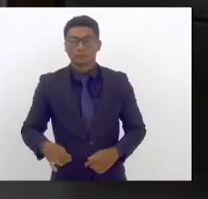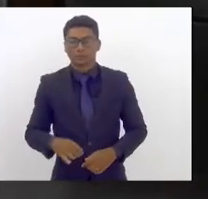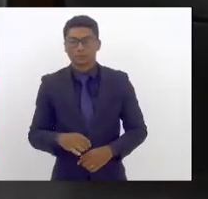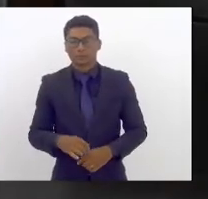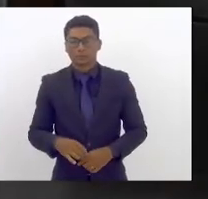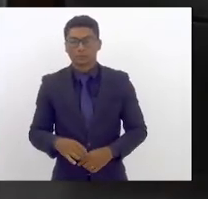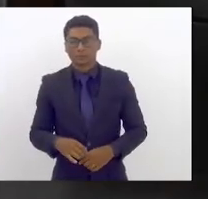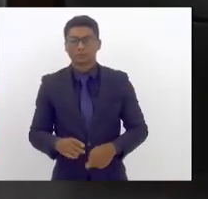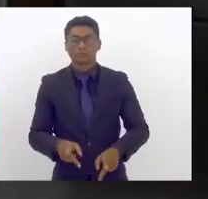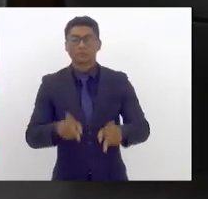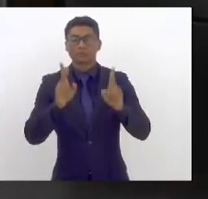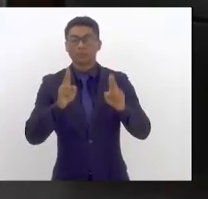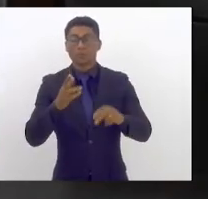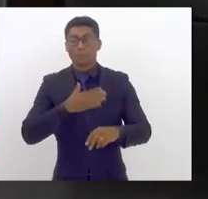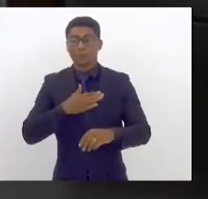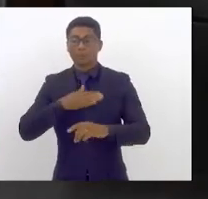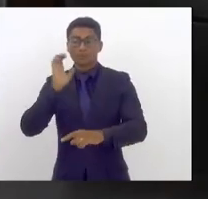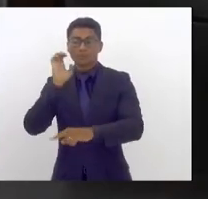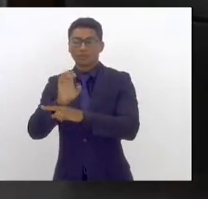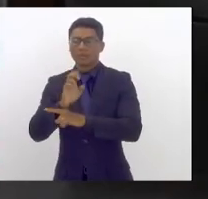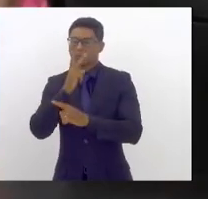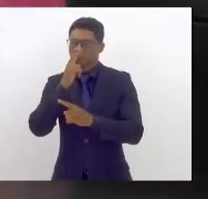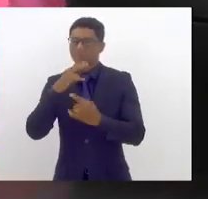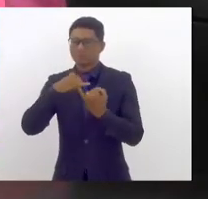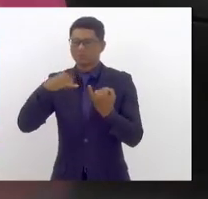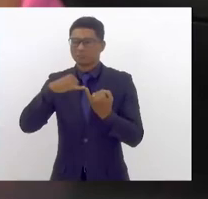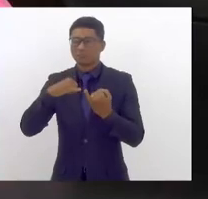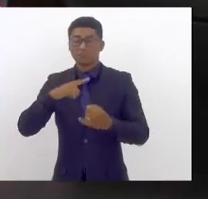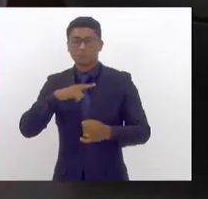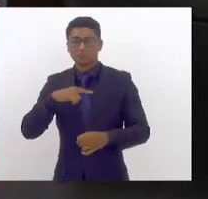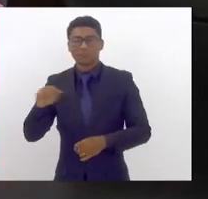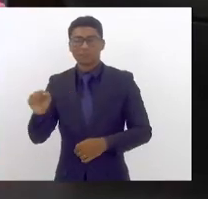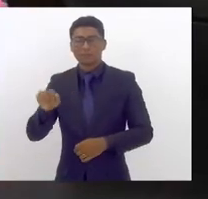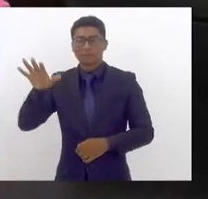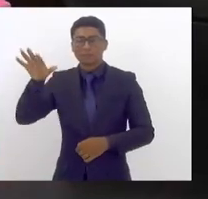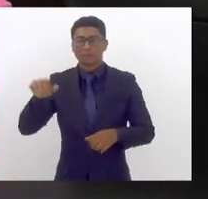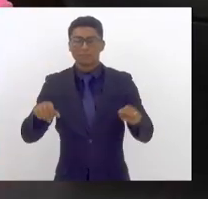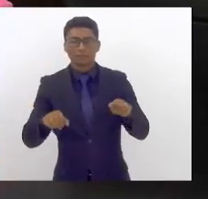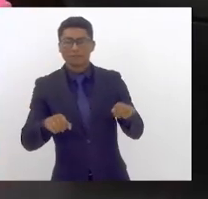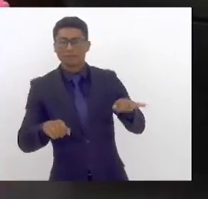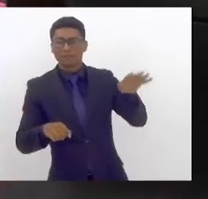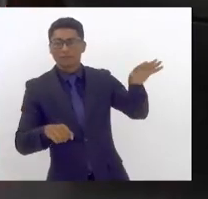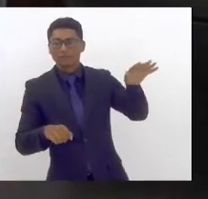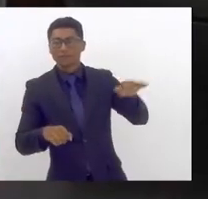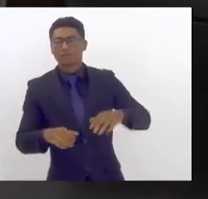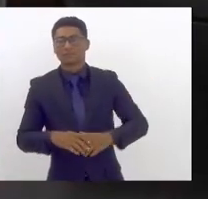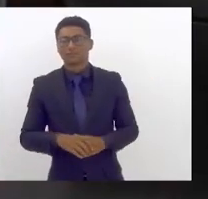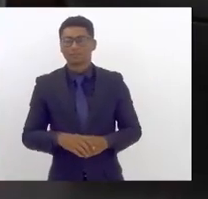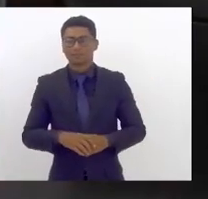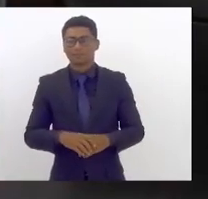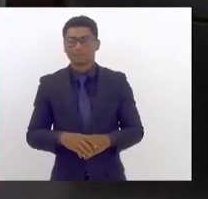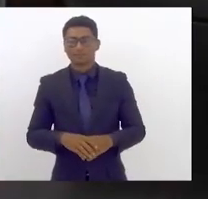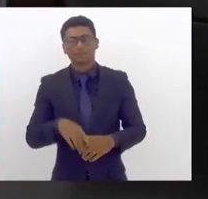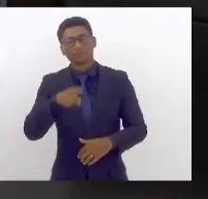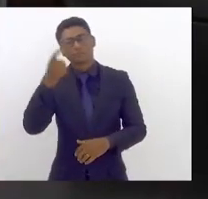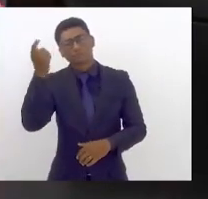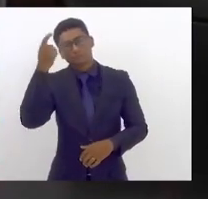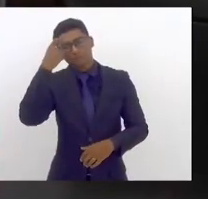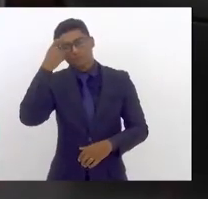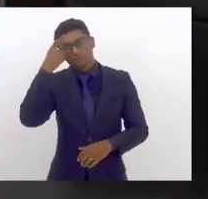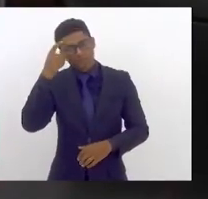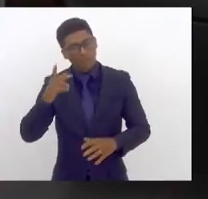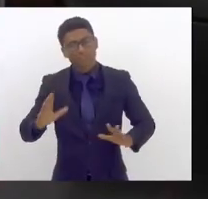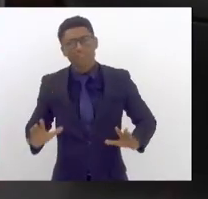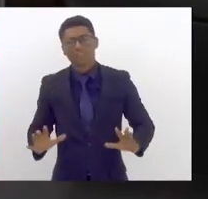parecido com o meu estado de origem que temos favelas morros montanhas e aí você pensa não vamos